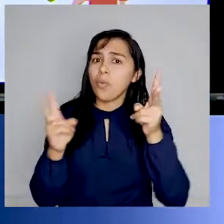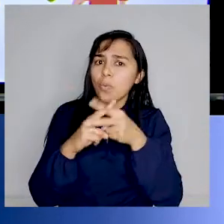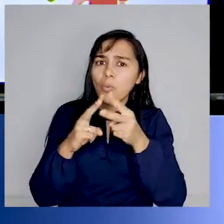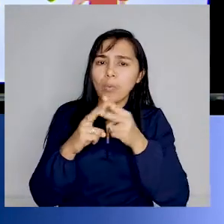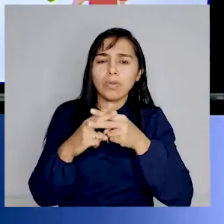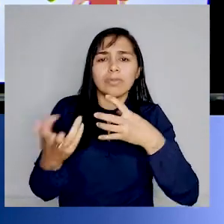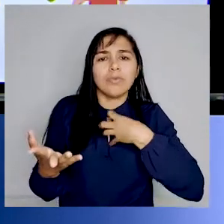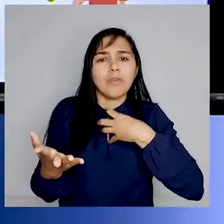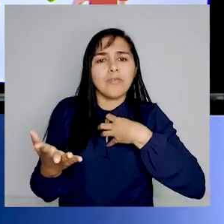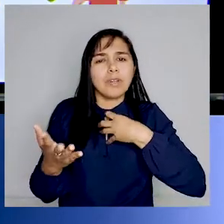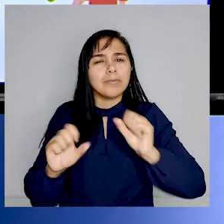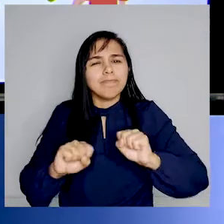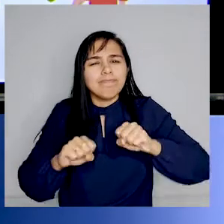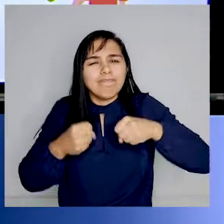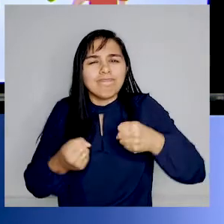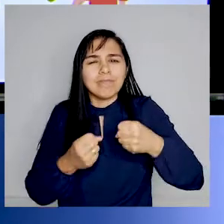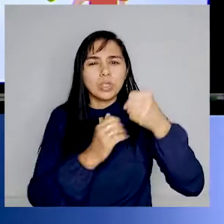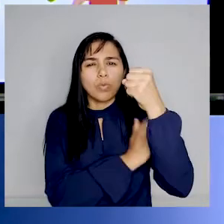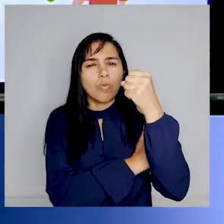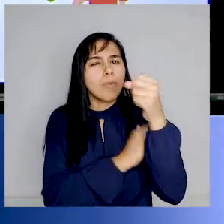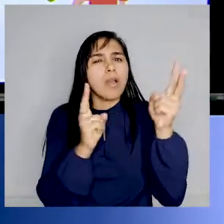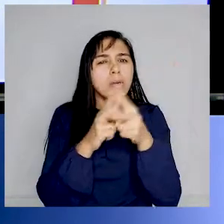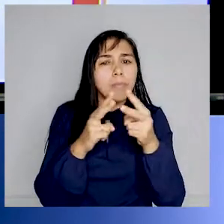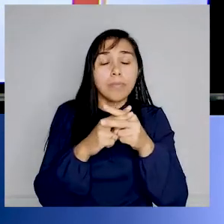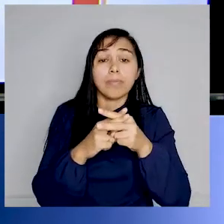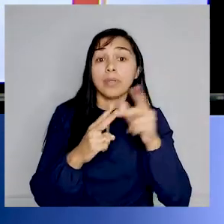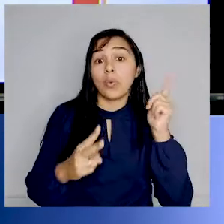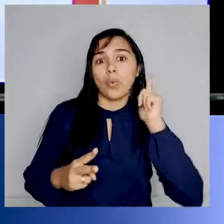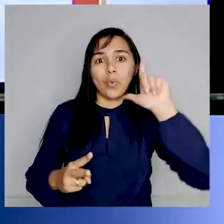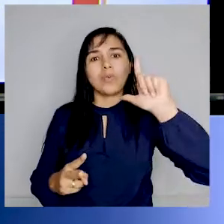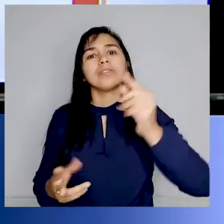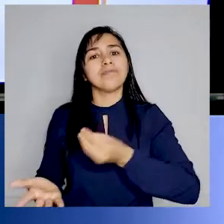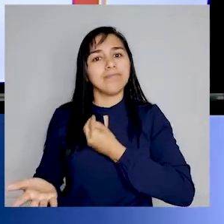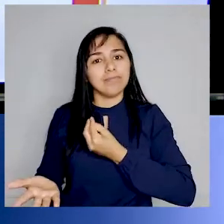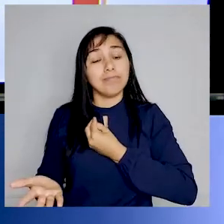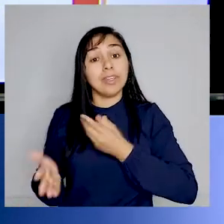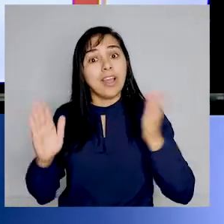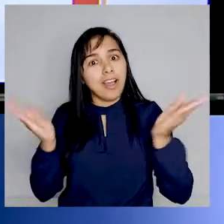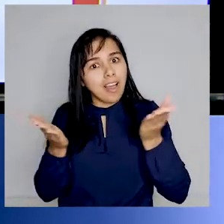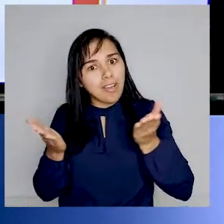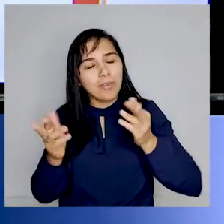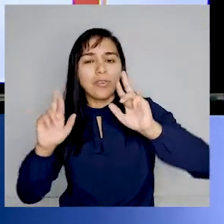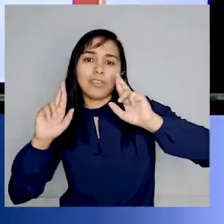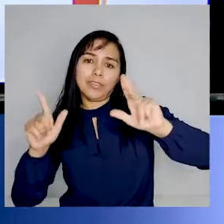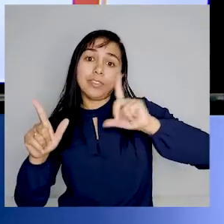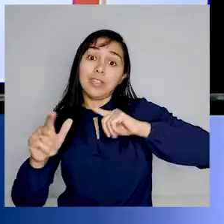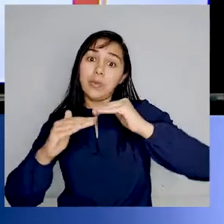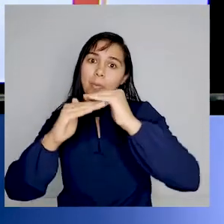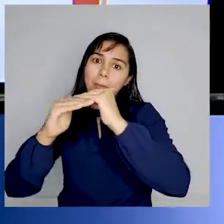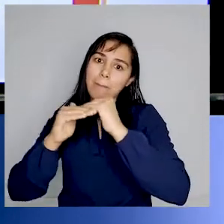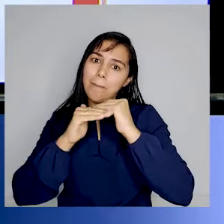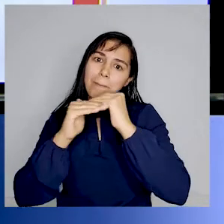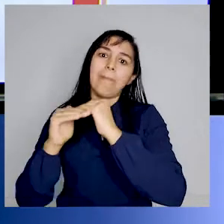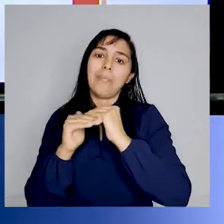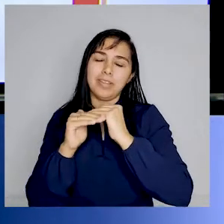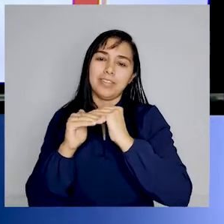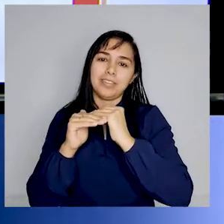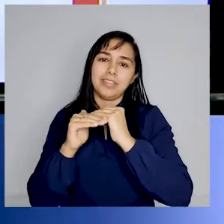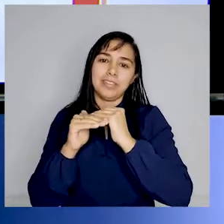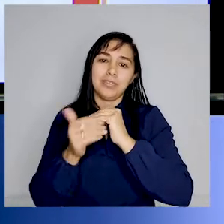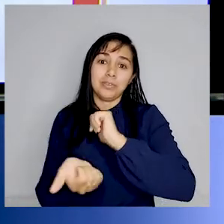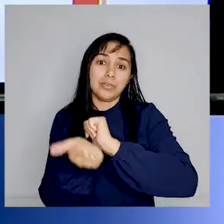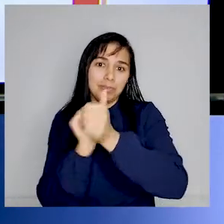lutas como uma busca pela sobrevivência. E agora nós temos algo mais padrão, mais organizado, como nós